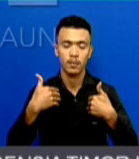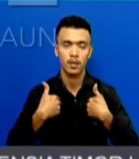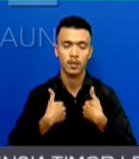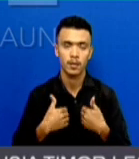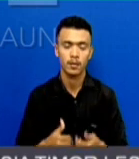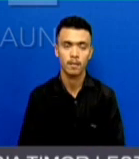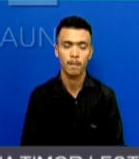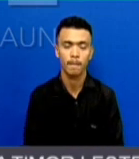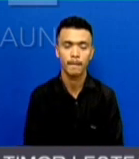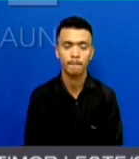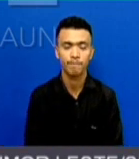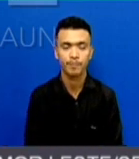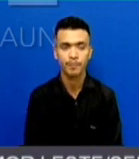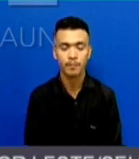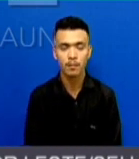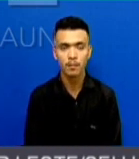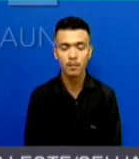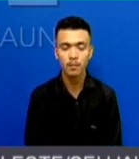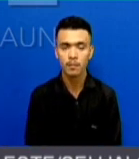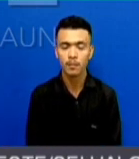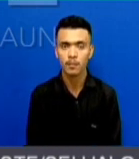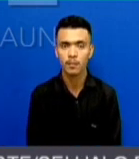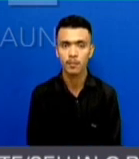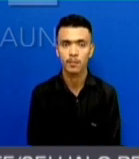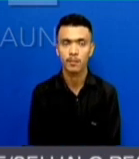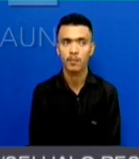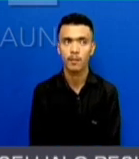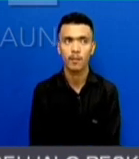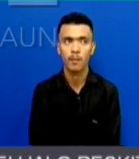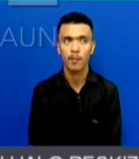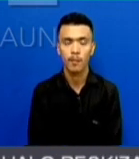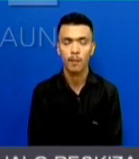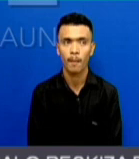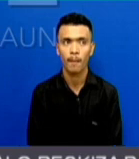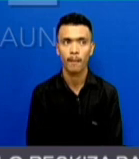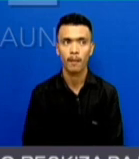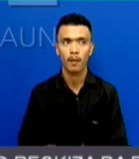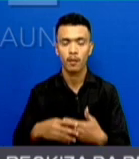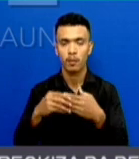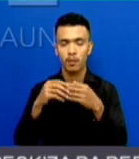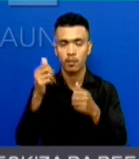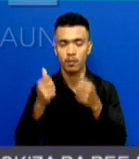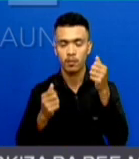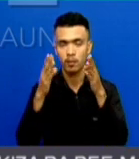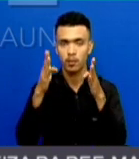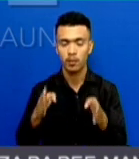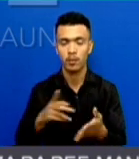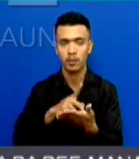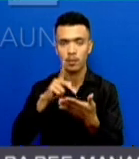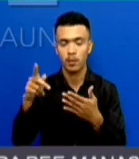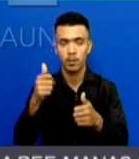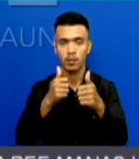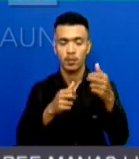e a condutor se ira taca em bar. E a reciprocidade. Condutor se ira selo, passageiros se ira selo tu esse